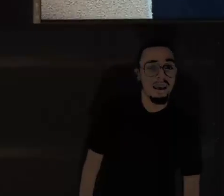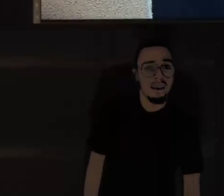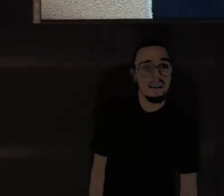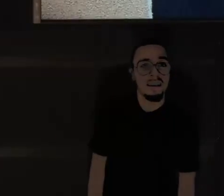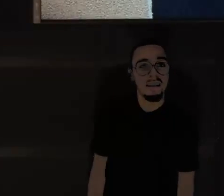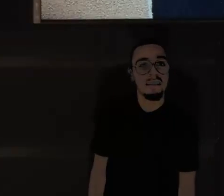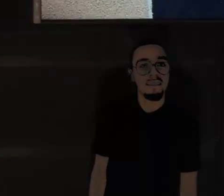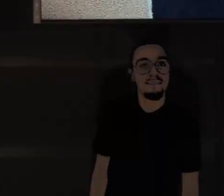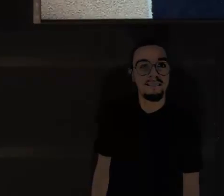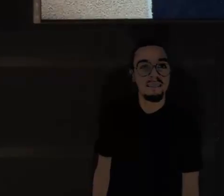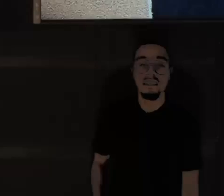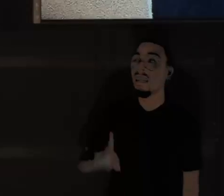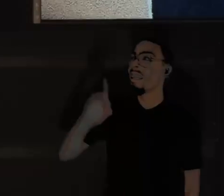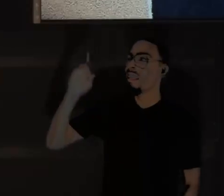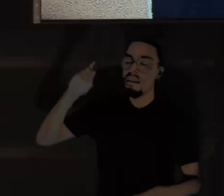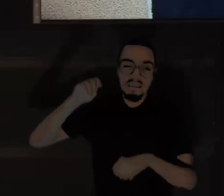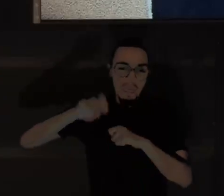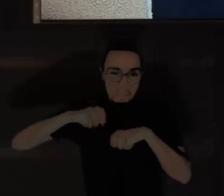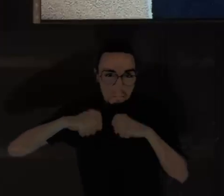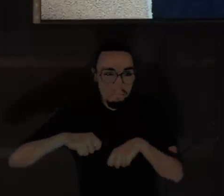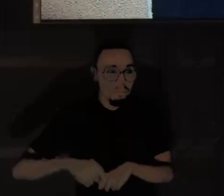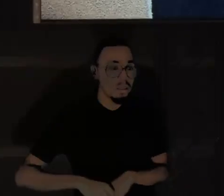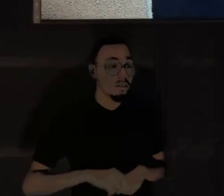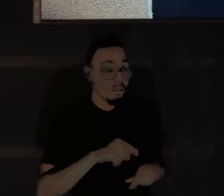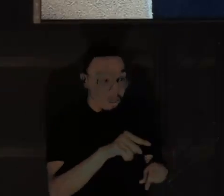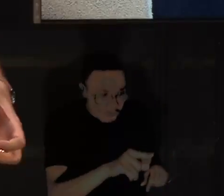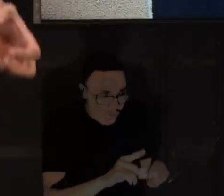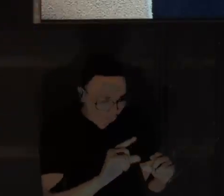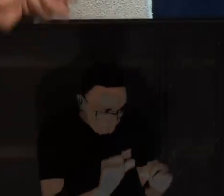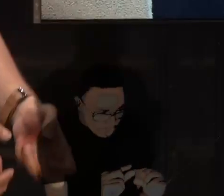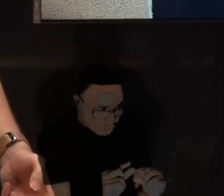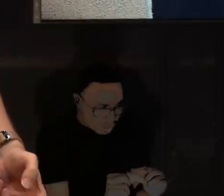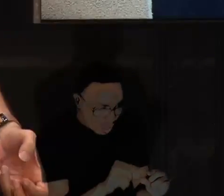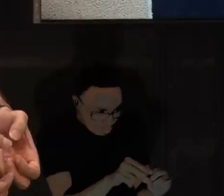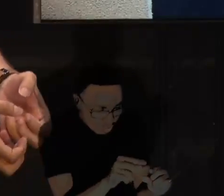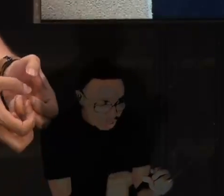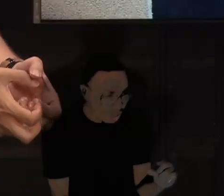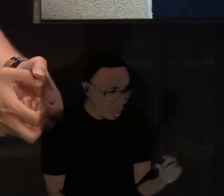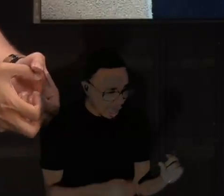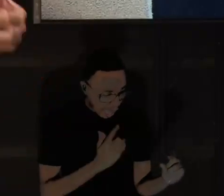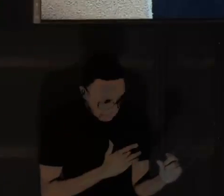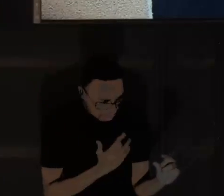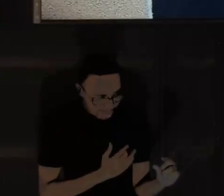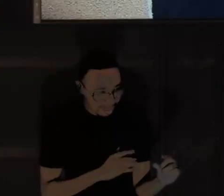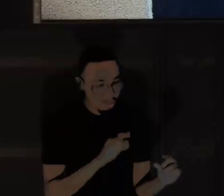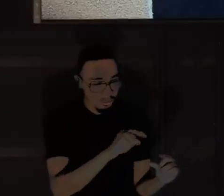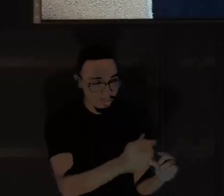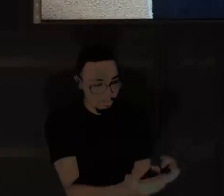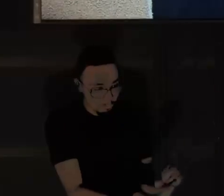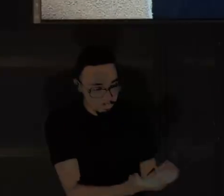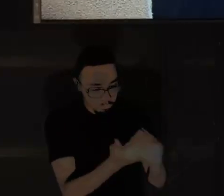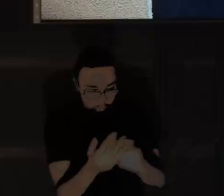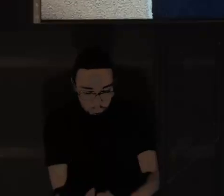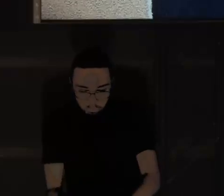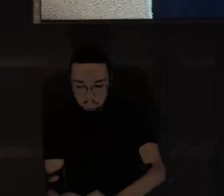Deus pode pegar o menor e fazer desse coitadismo um símbolo de